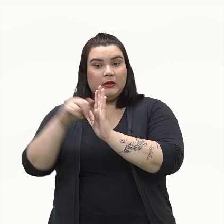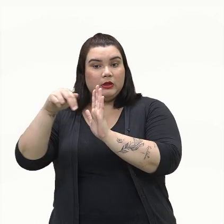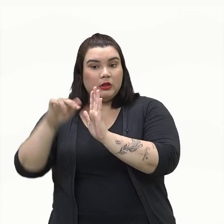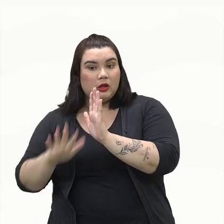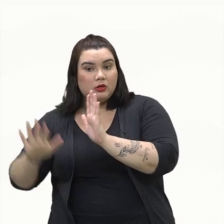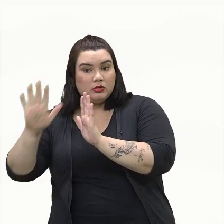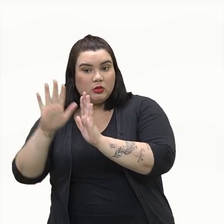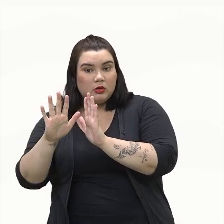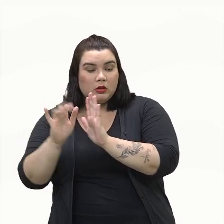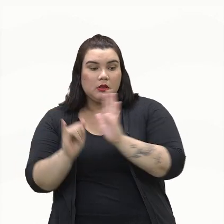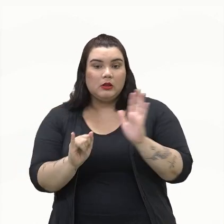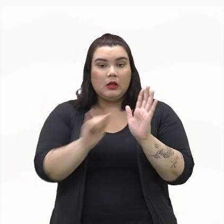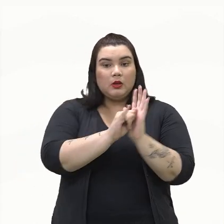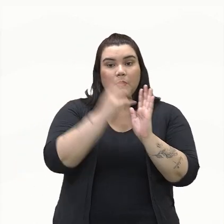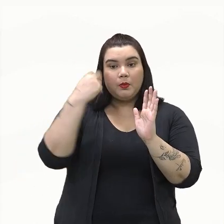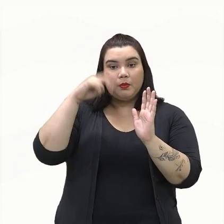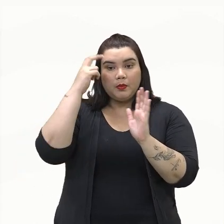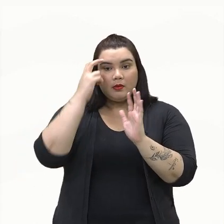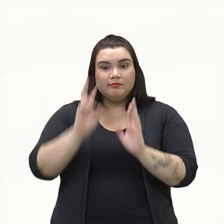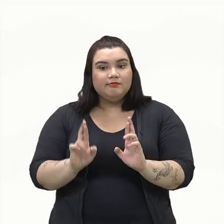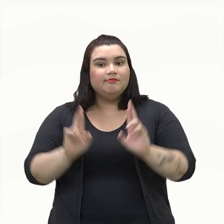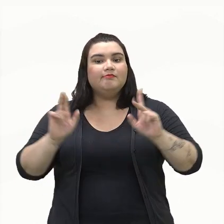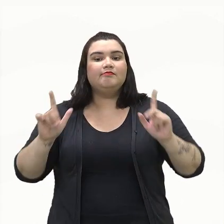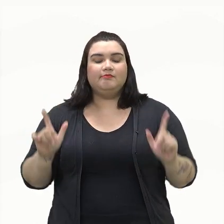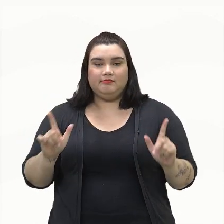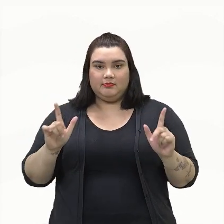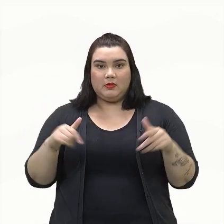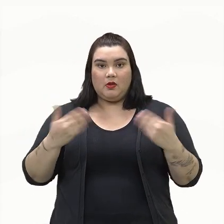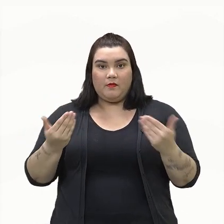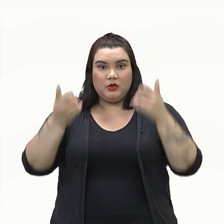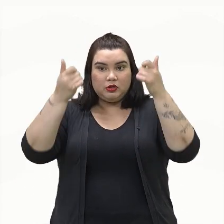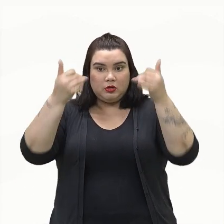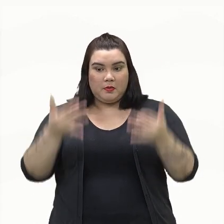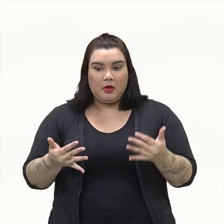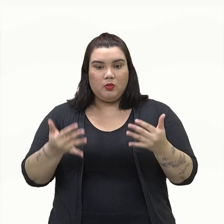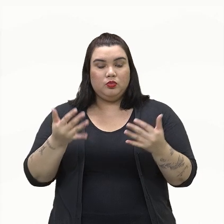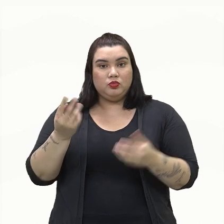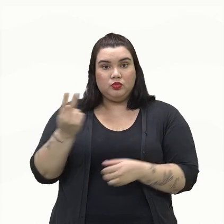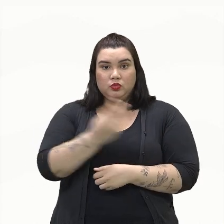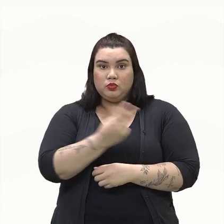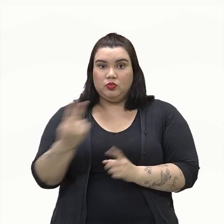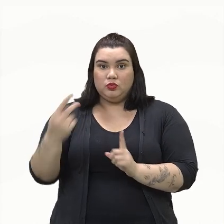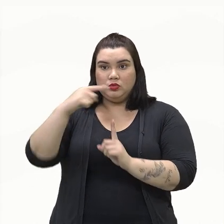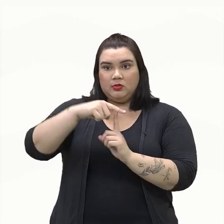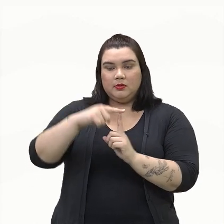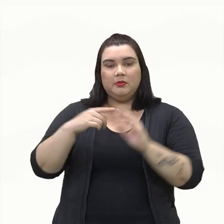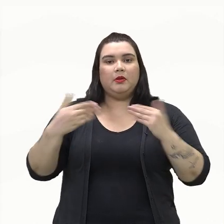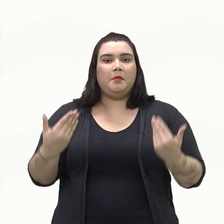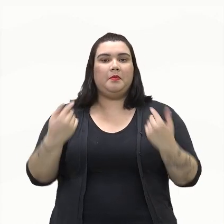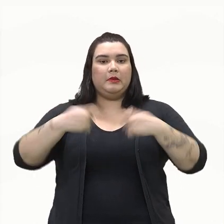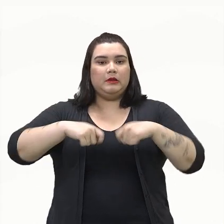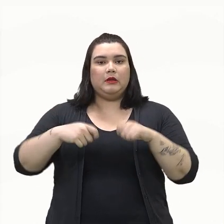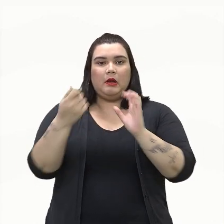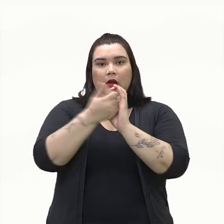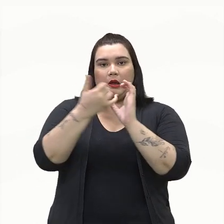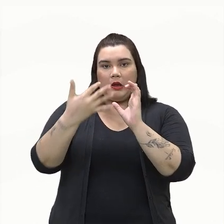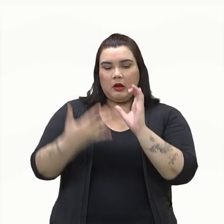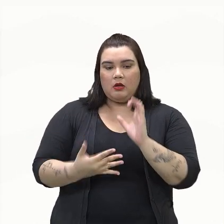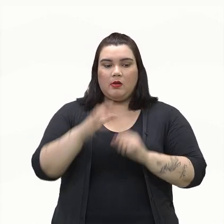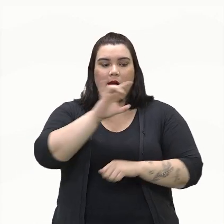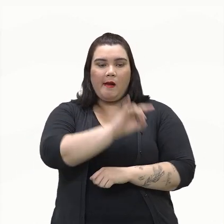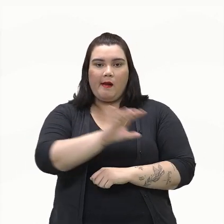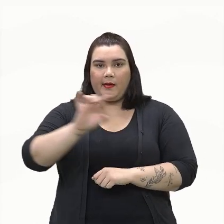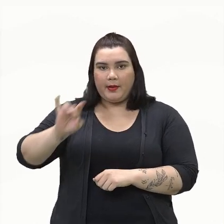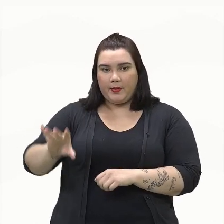e identidade cultural. Como a gente vai falar das duas questões aqui nesta aula, é necessário a gente caracterizar o que é cada